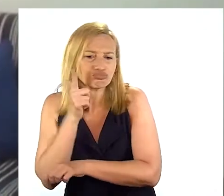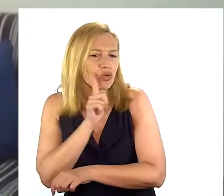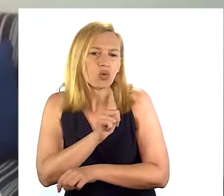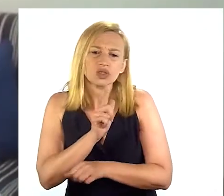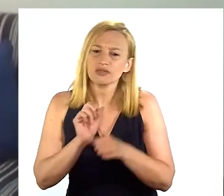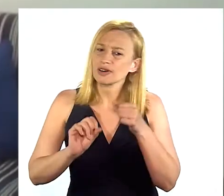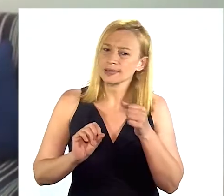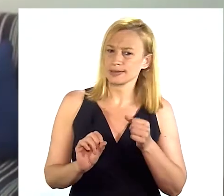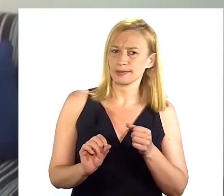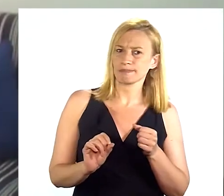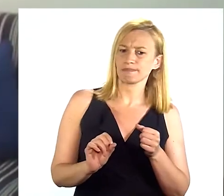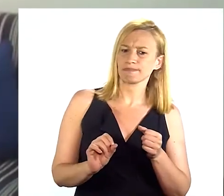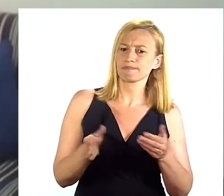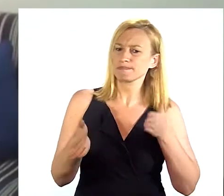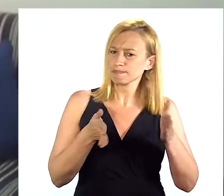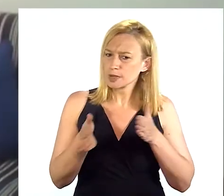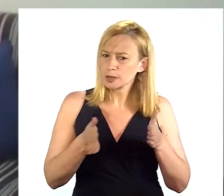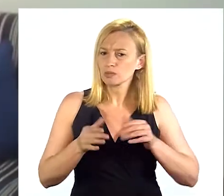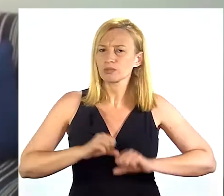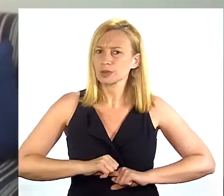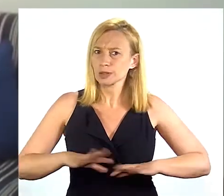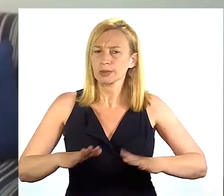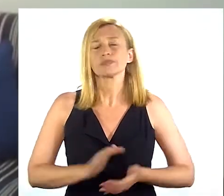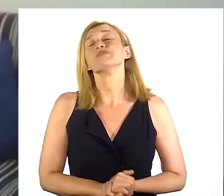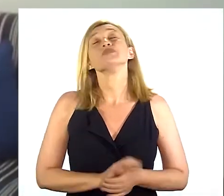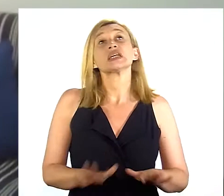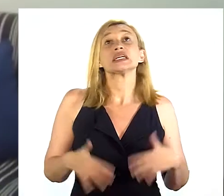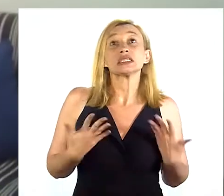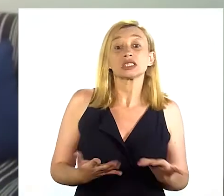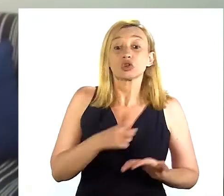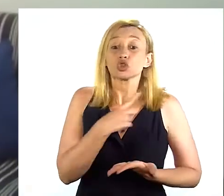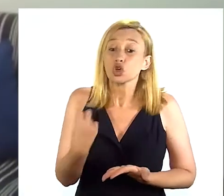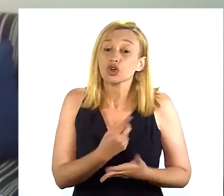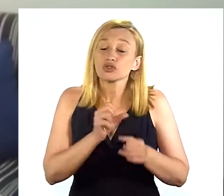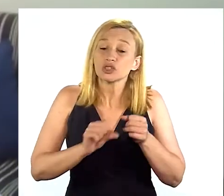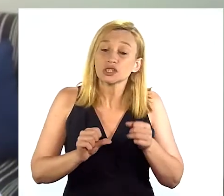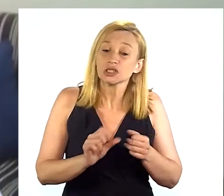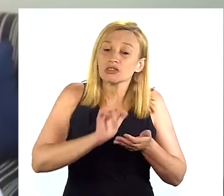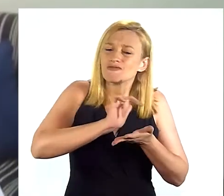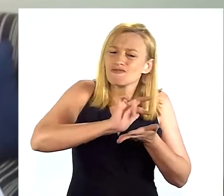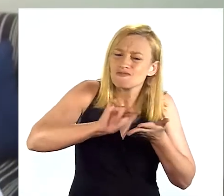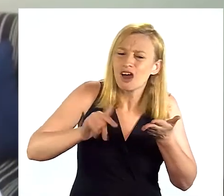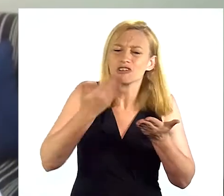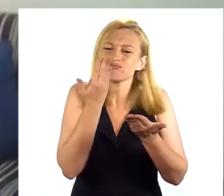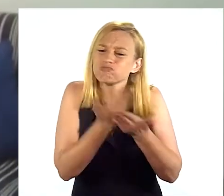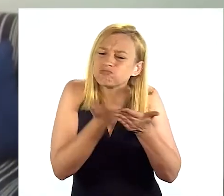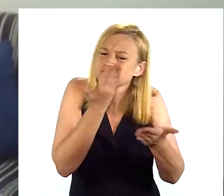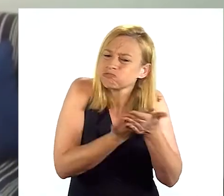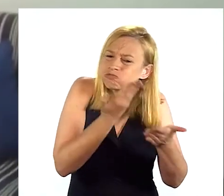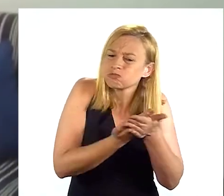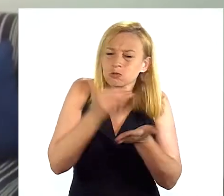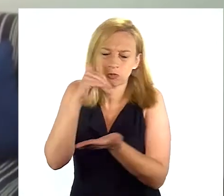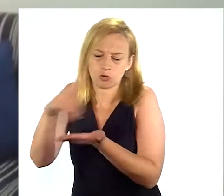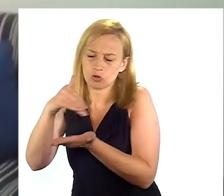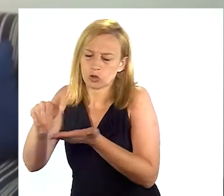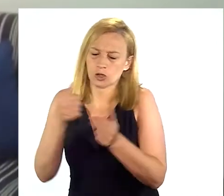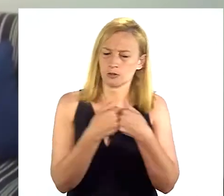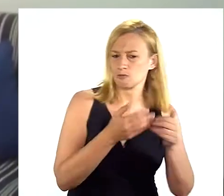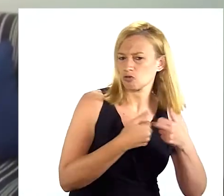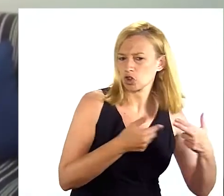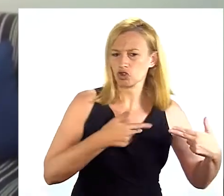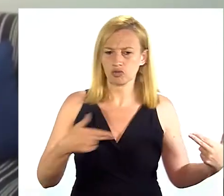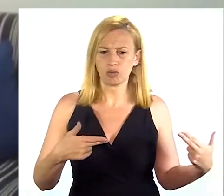não conseguiram fazer ainda nesse tempo. Então, nós fizemos uma série de estudos, a Secretaria